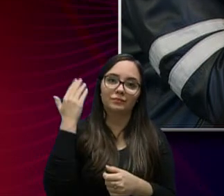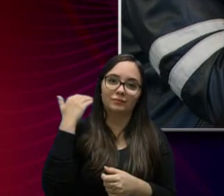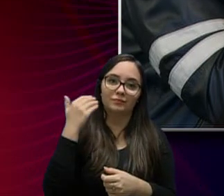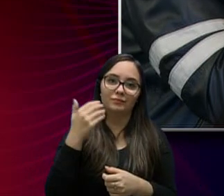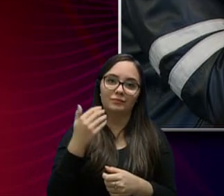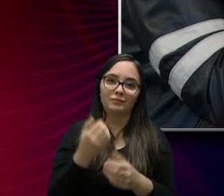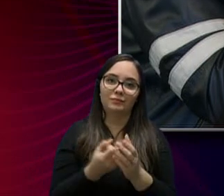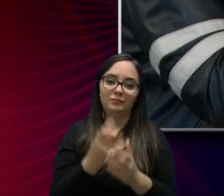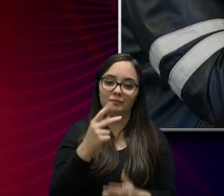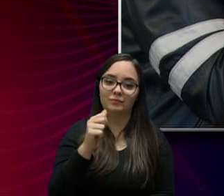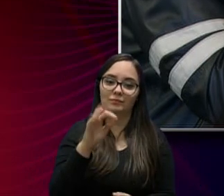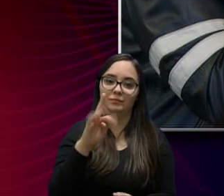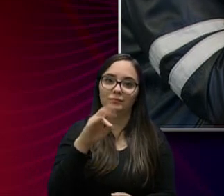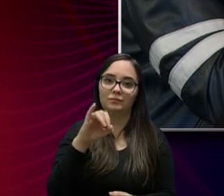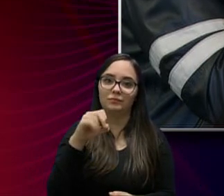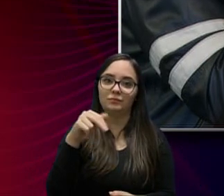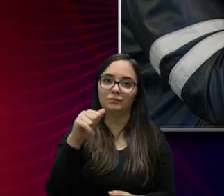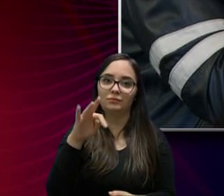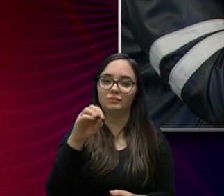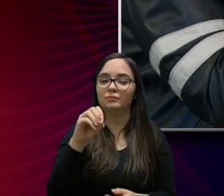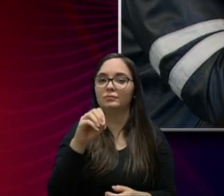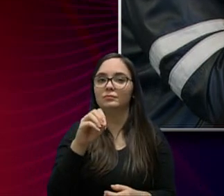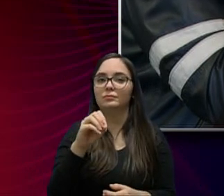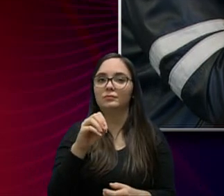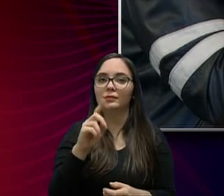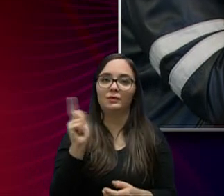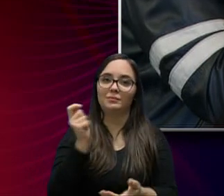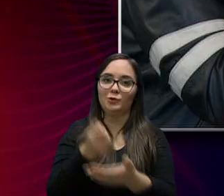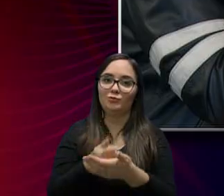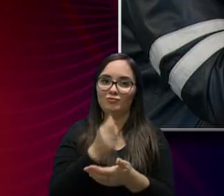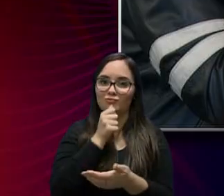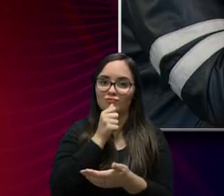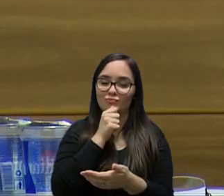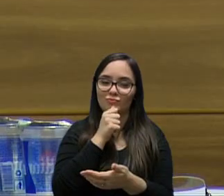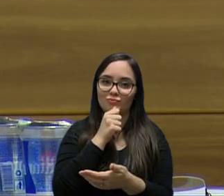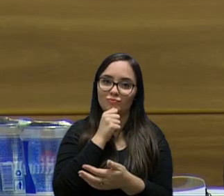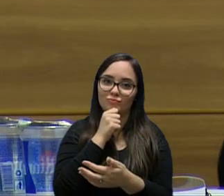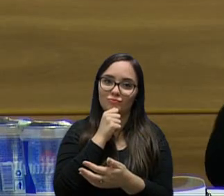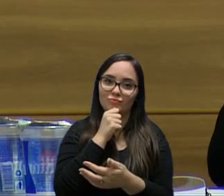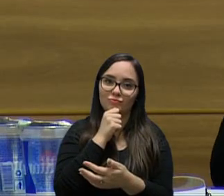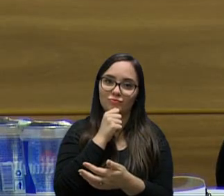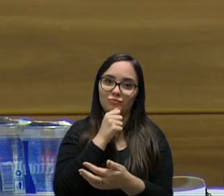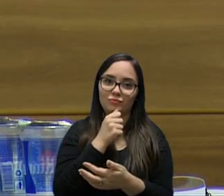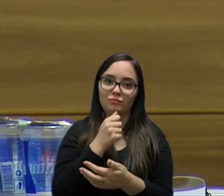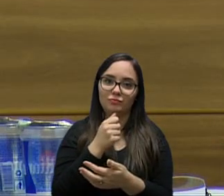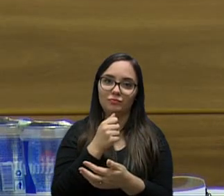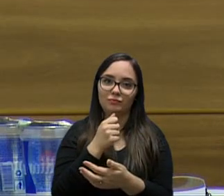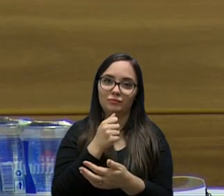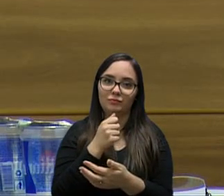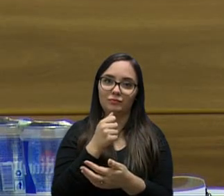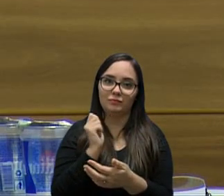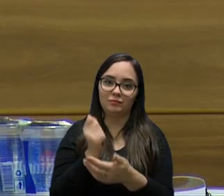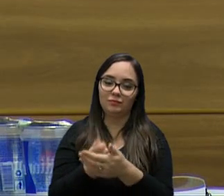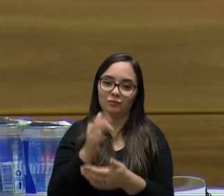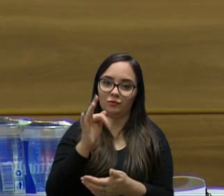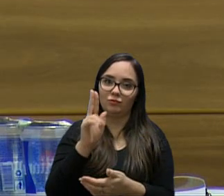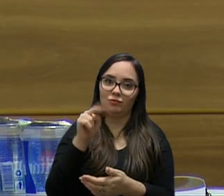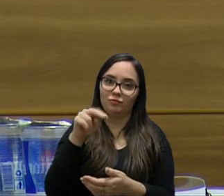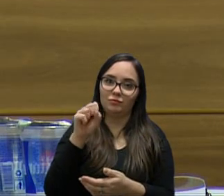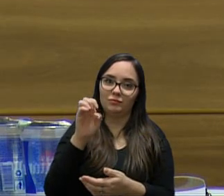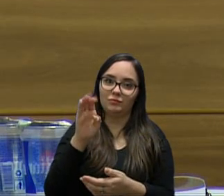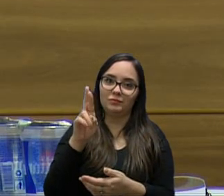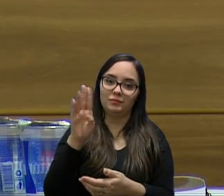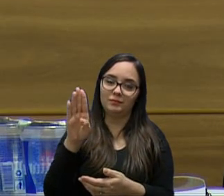do campeonato e quando ele deixou de fazer o pagamento né e aí eu admirava para funcionar é um